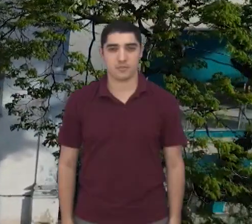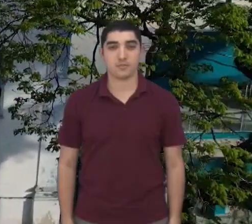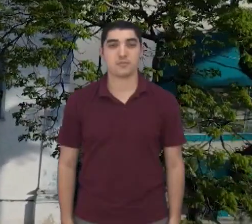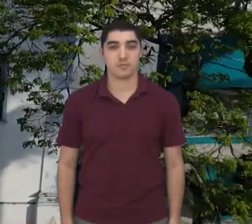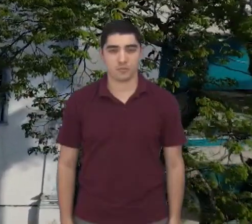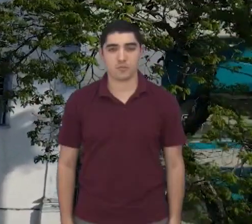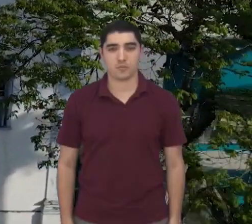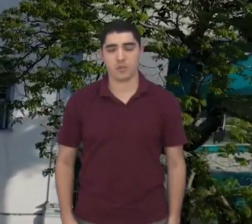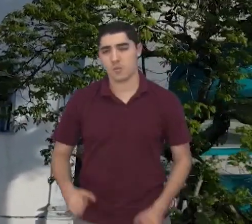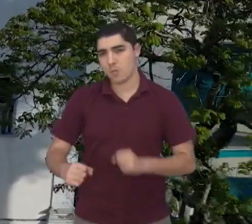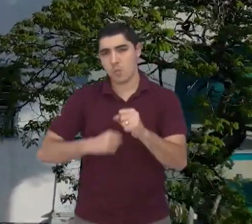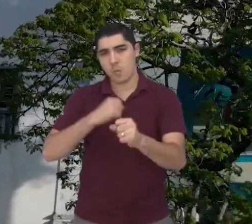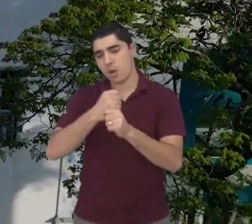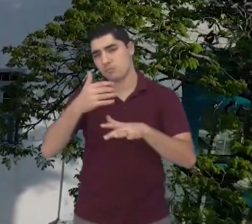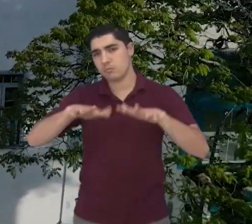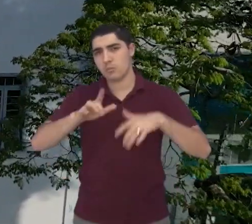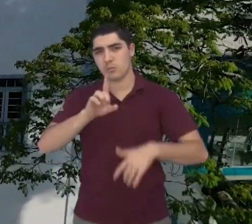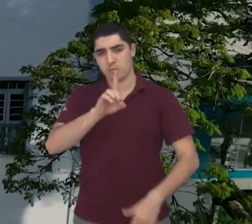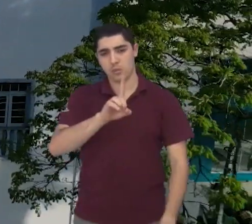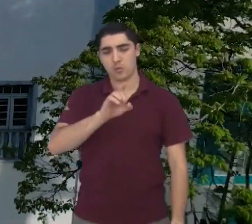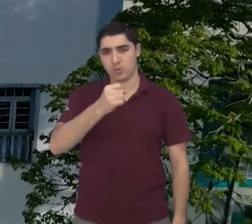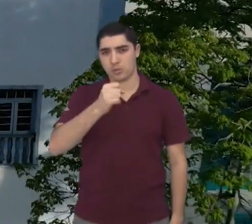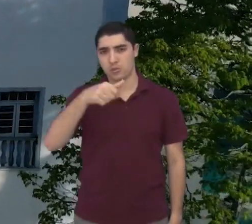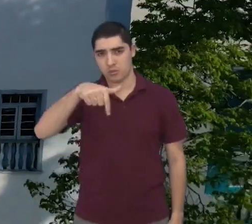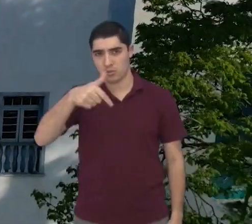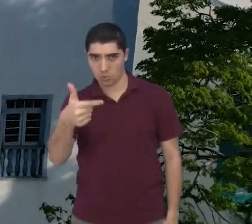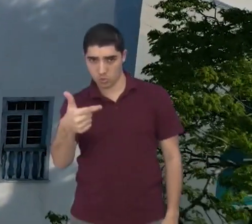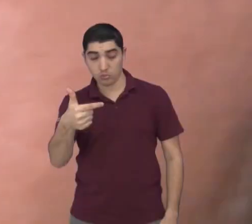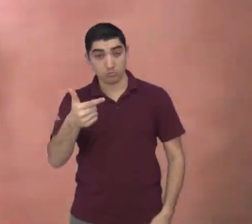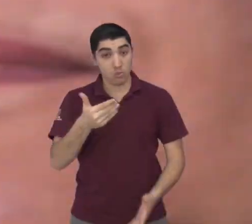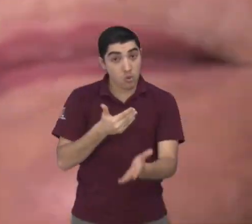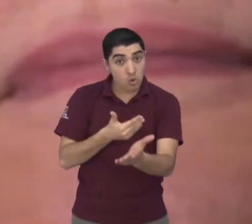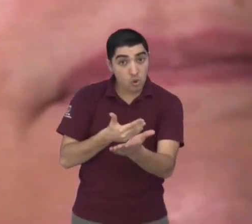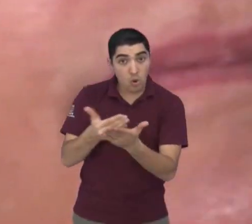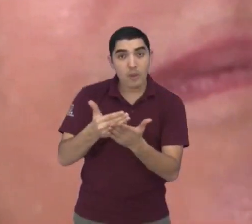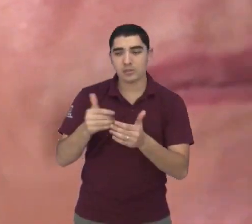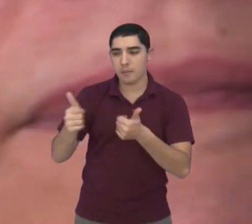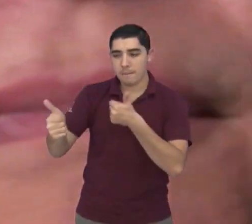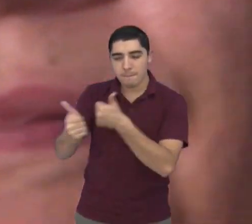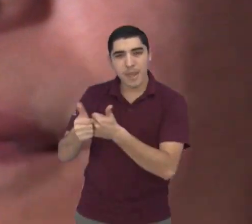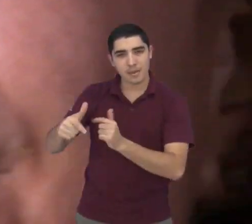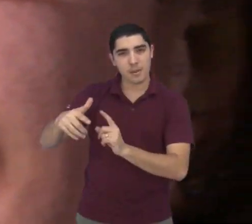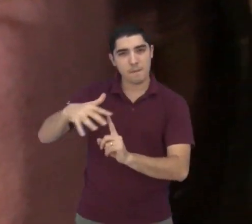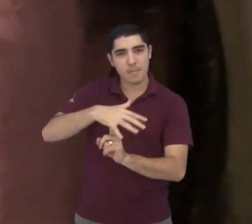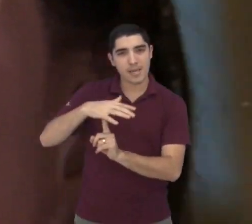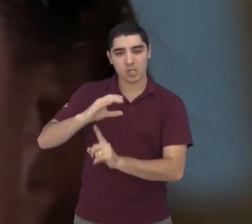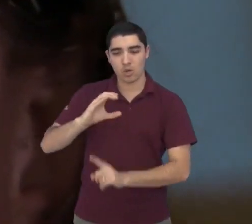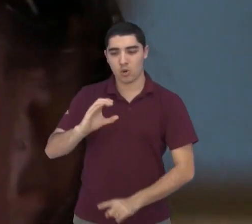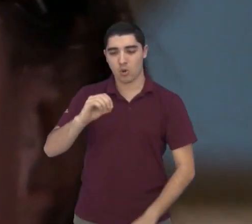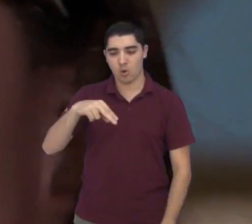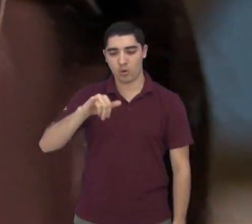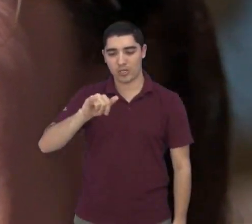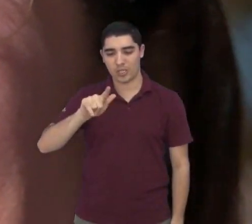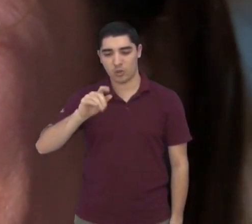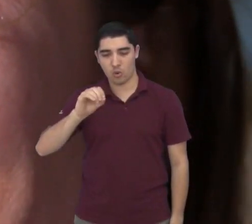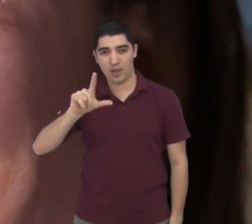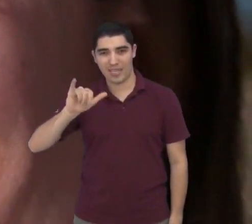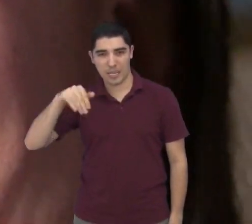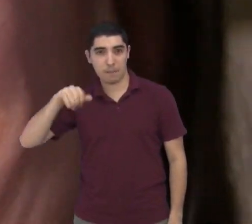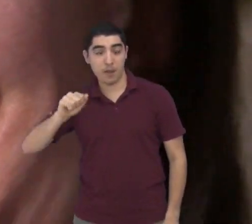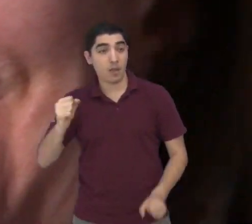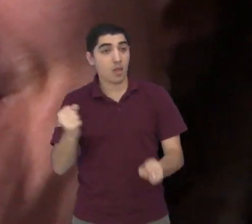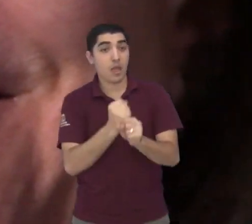Por volta de 1872, é erguida nos arredores da Praça Cônego Lima a Igreja São